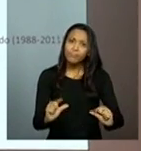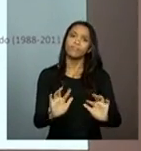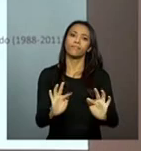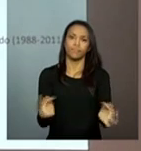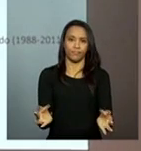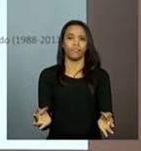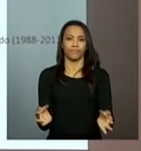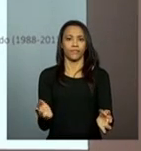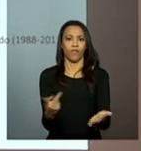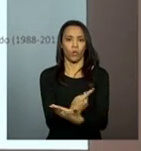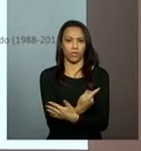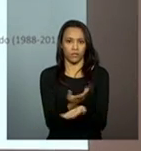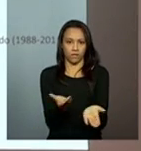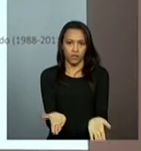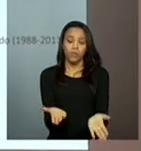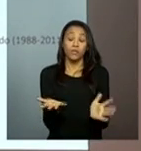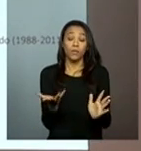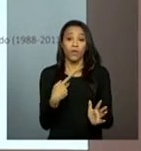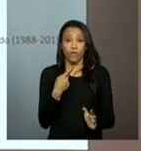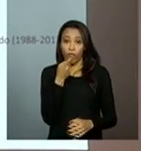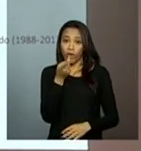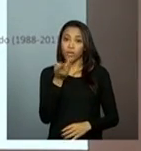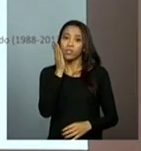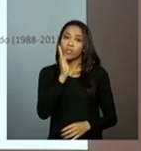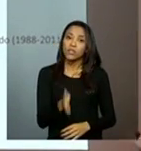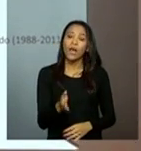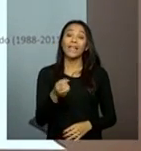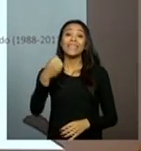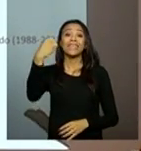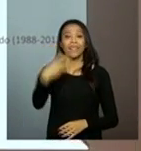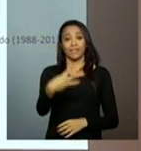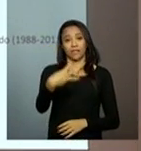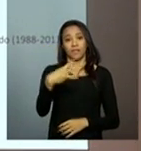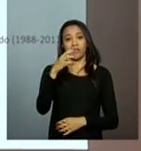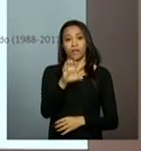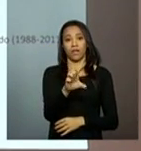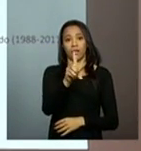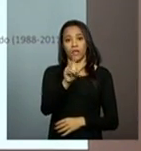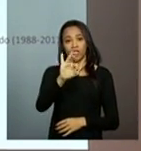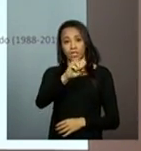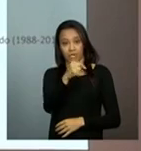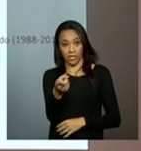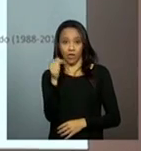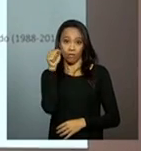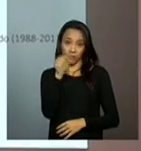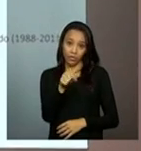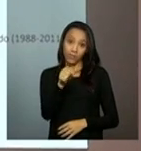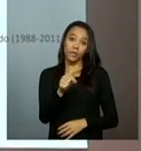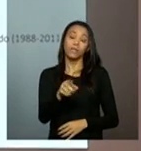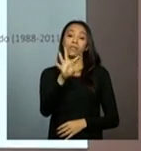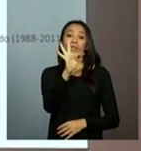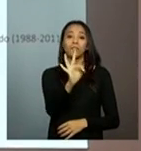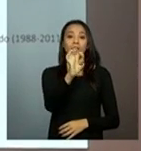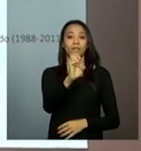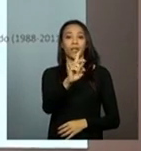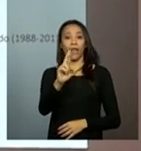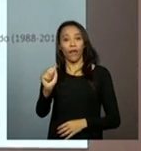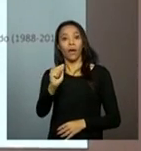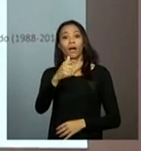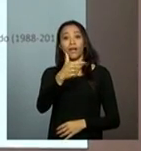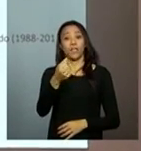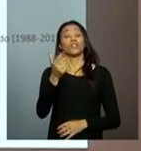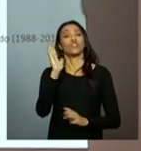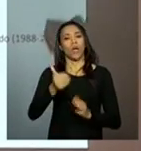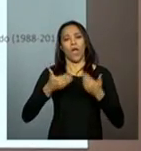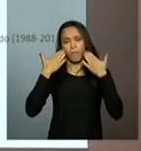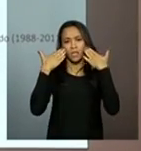Amazônia Legal. Como eu disse, essa é a terceira edição do Terra Class. Nós já apresentamos os dados de 2008, 2010